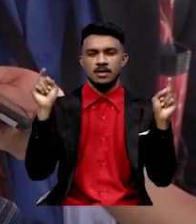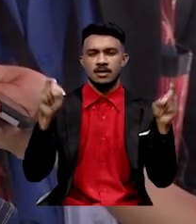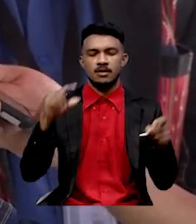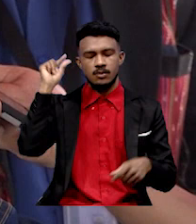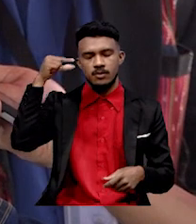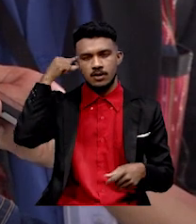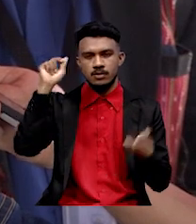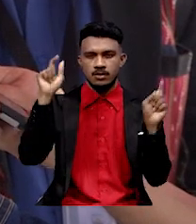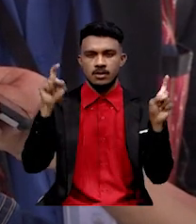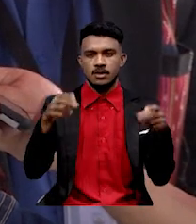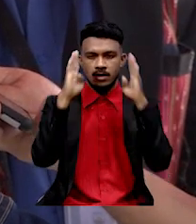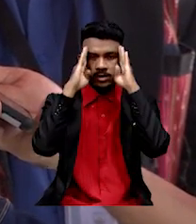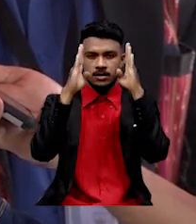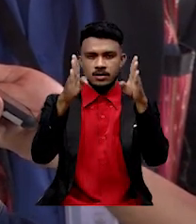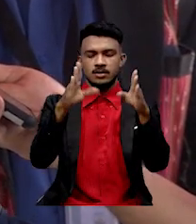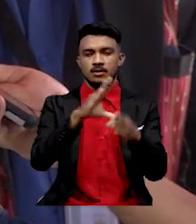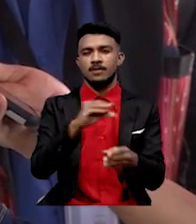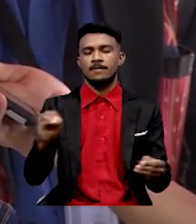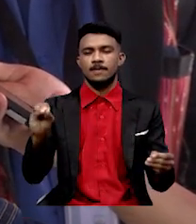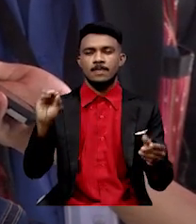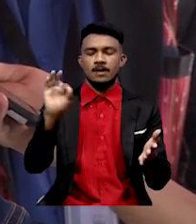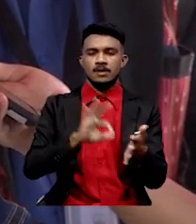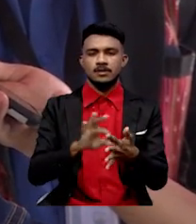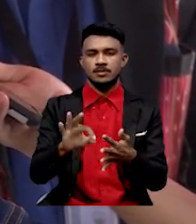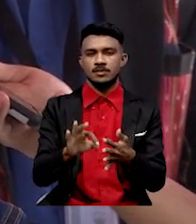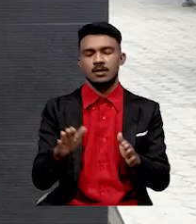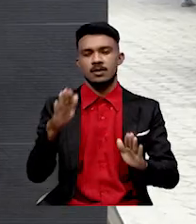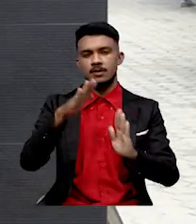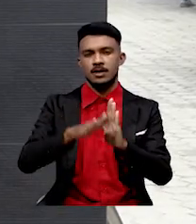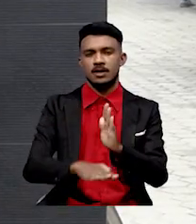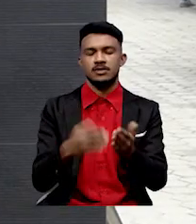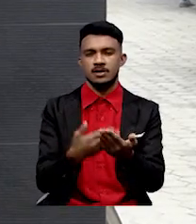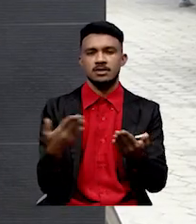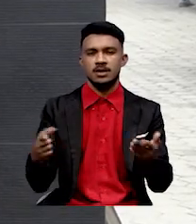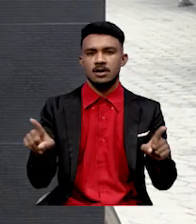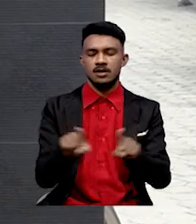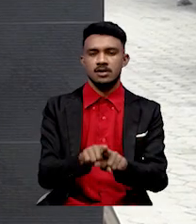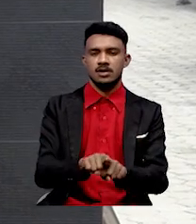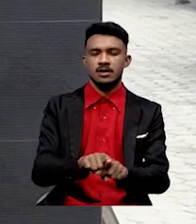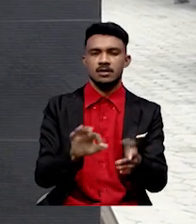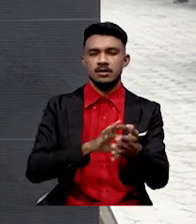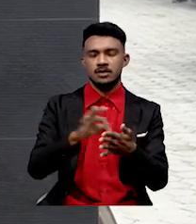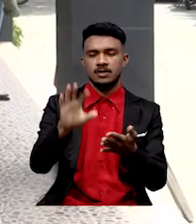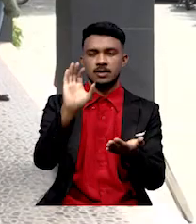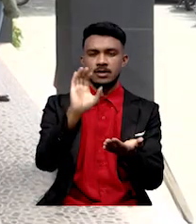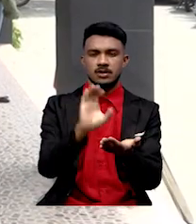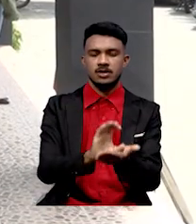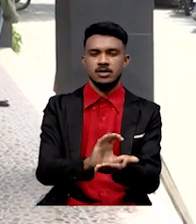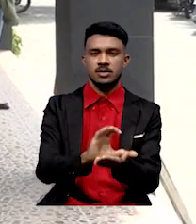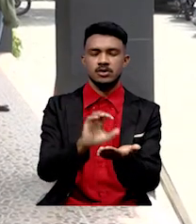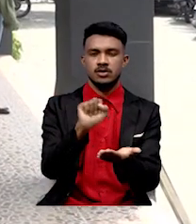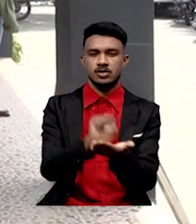dar atenção mais. Faculdade NBC menos facilidade Macanesan, Faculdade de Ciências Sociais, no Faculdade de